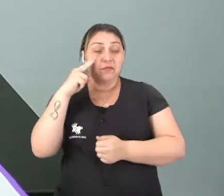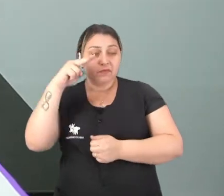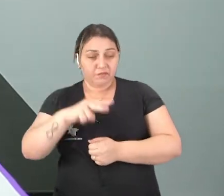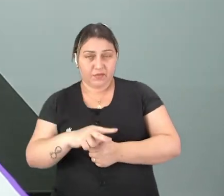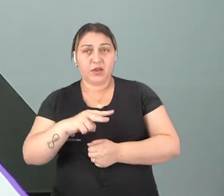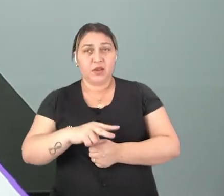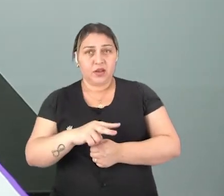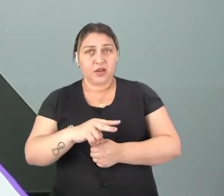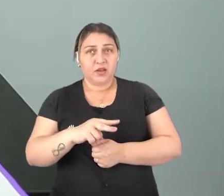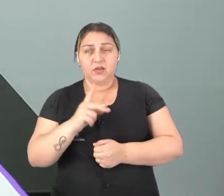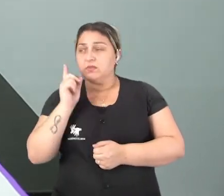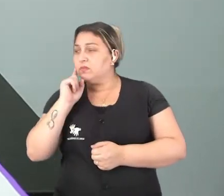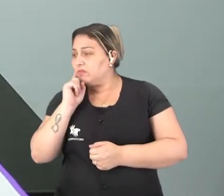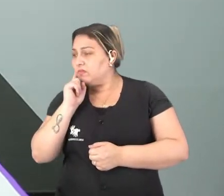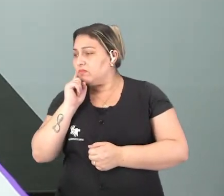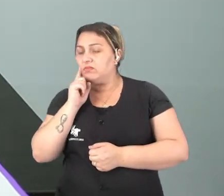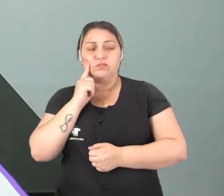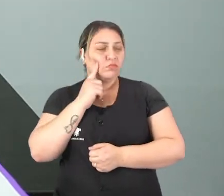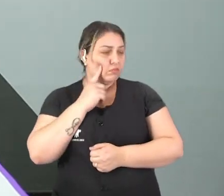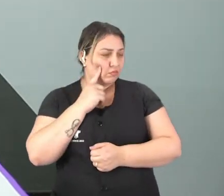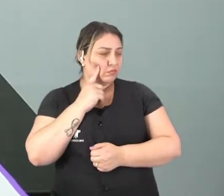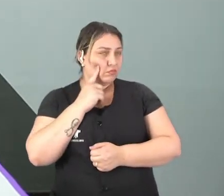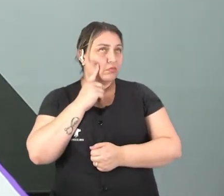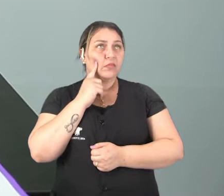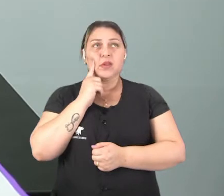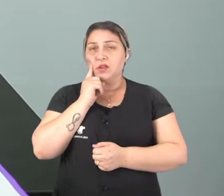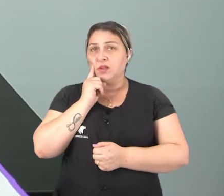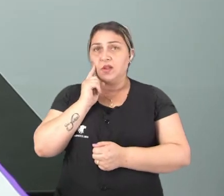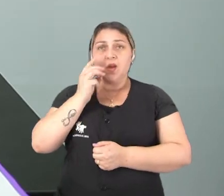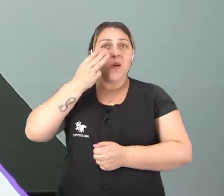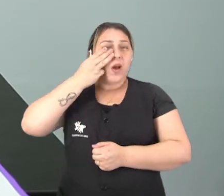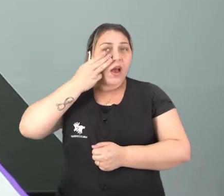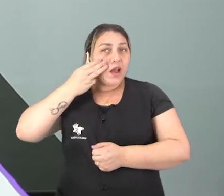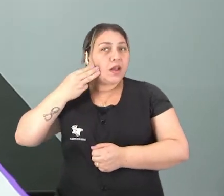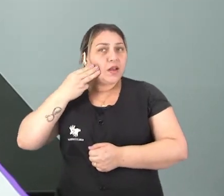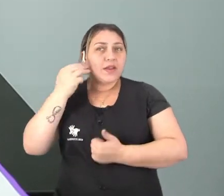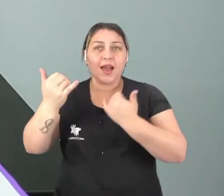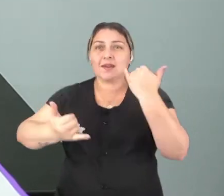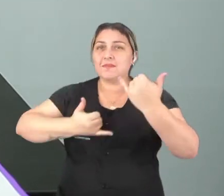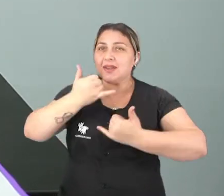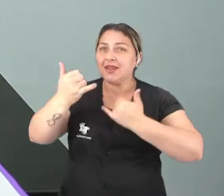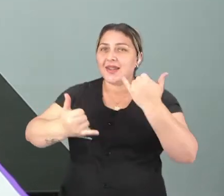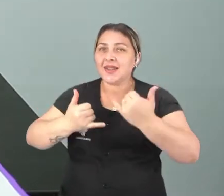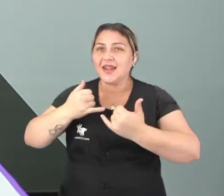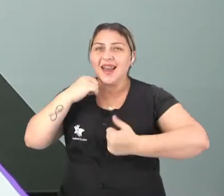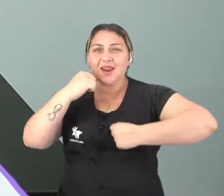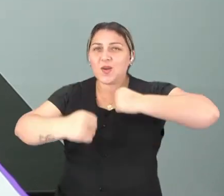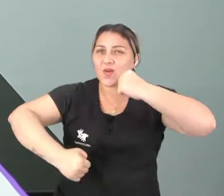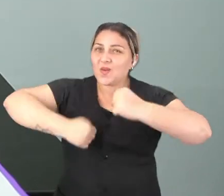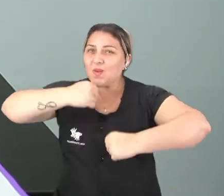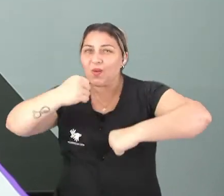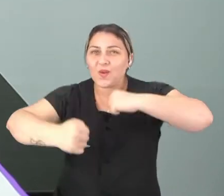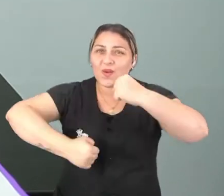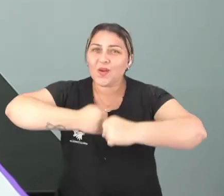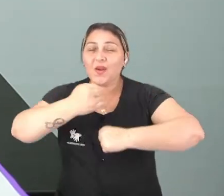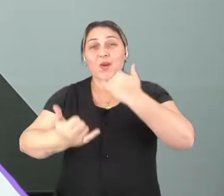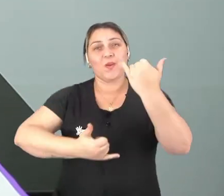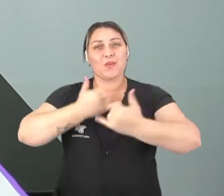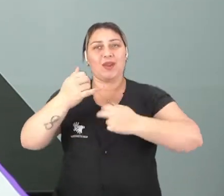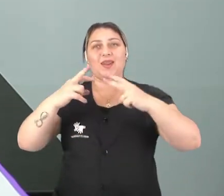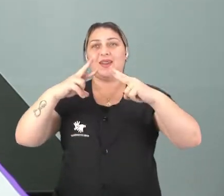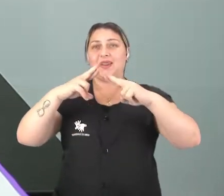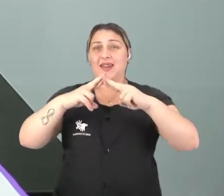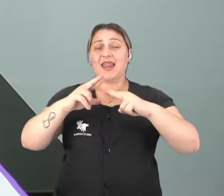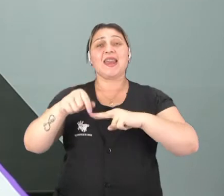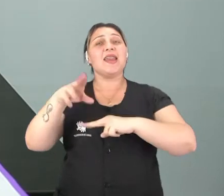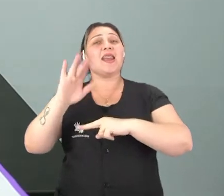viu, olhou para um lado, numa moitazinha que tinha, e viu que o Cascão estava lá brincando, e o Cascão que corria, porque os brinquedos eram todos reciclados, né? Então quem tinha